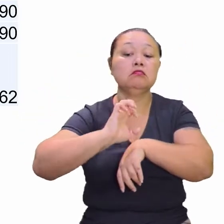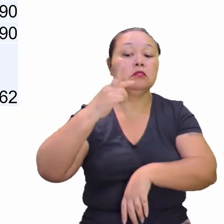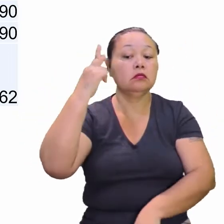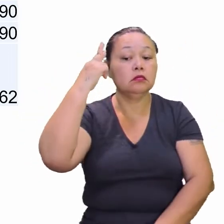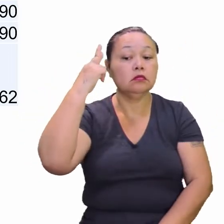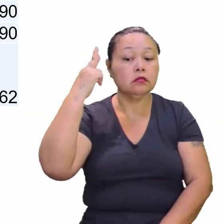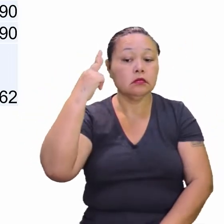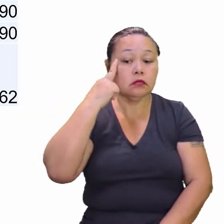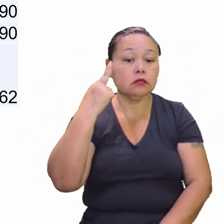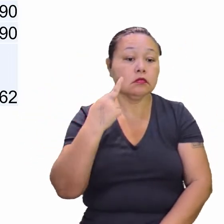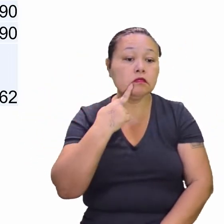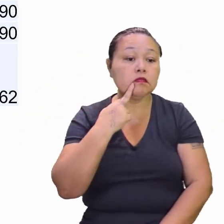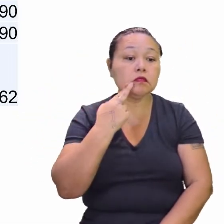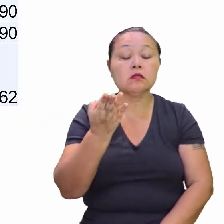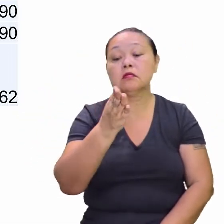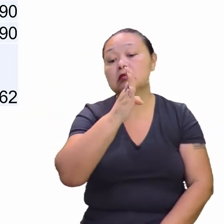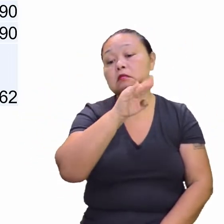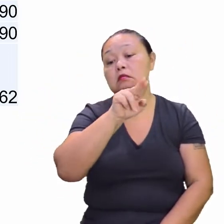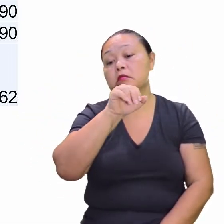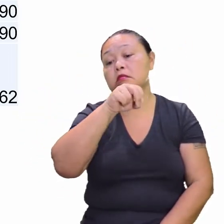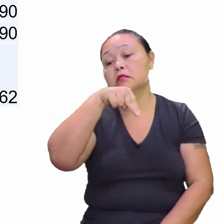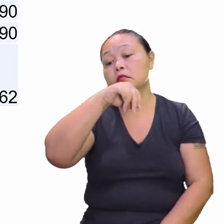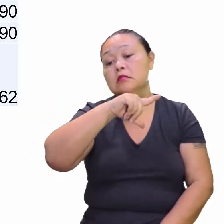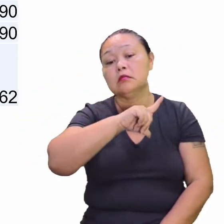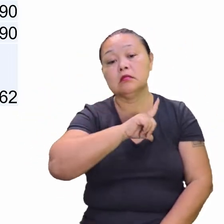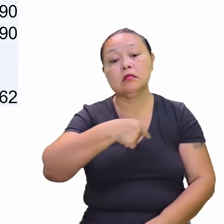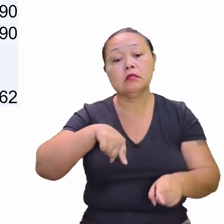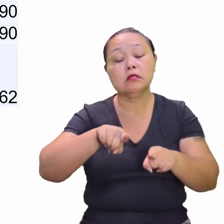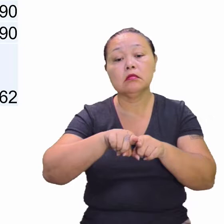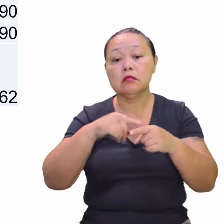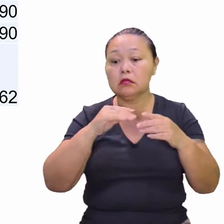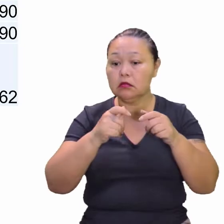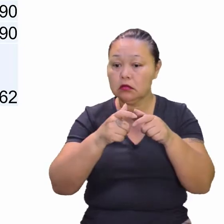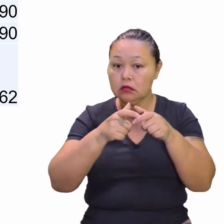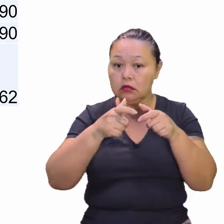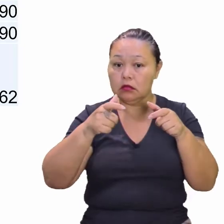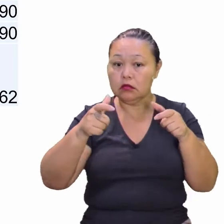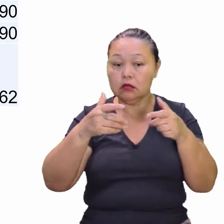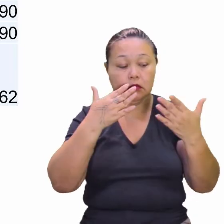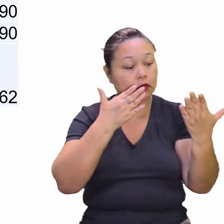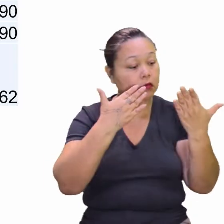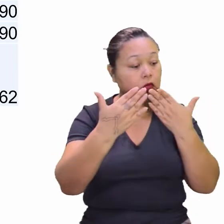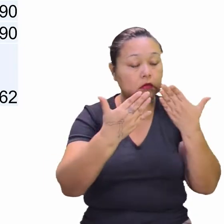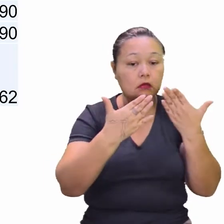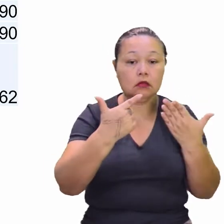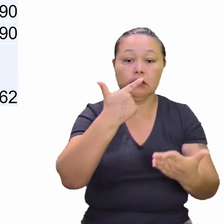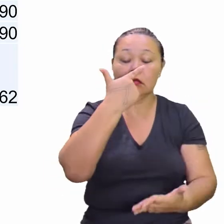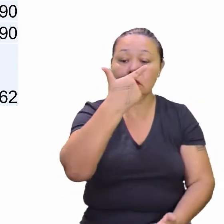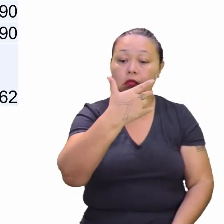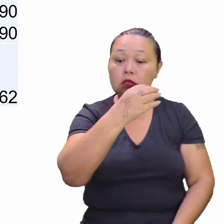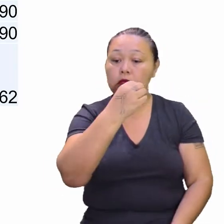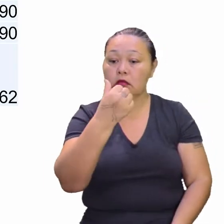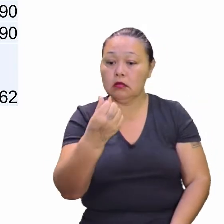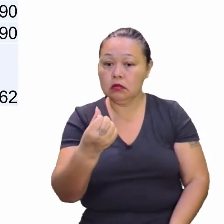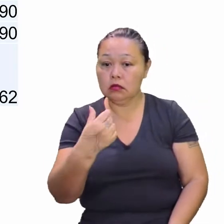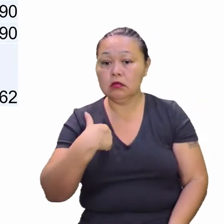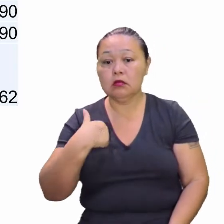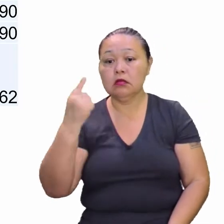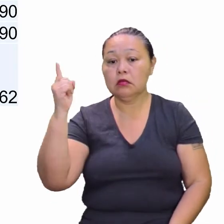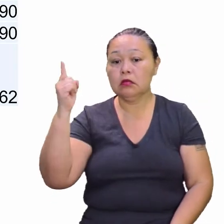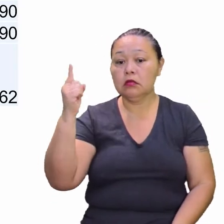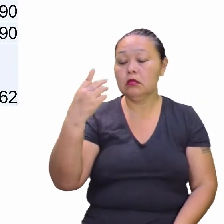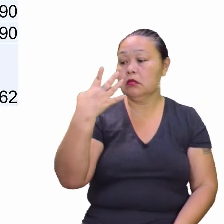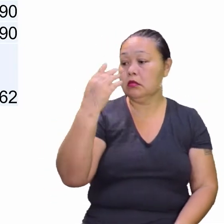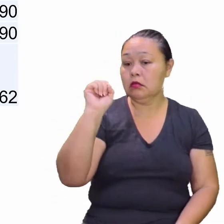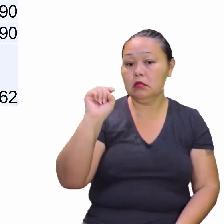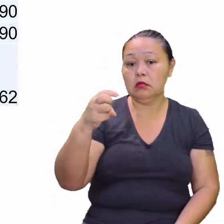Rondônia. Bubalinos, também a gente teve aí um crescimento, quando a gente analisa em 2006 para 4.320